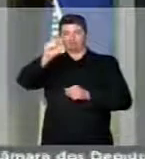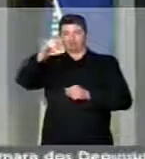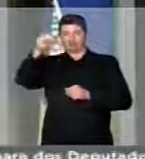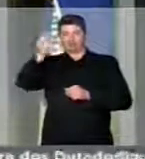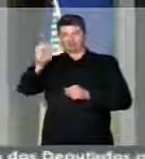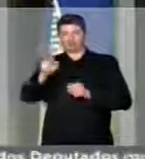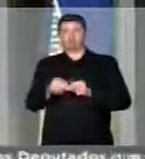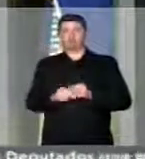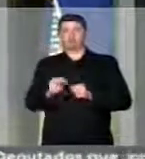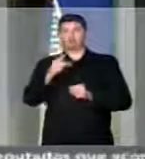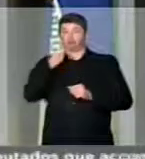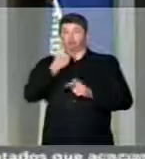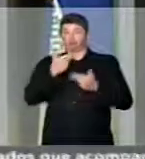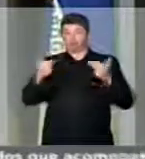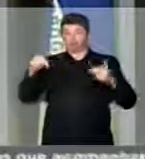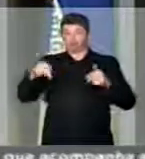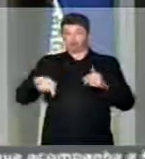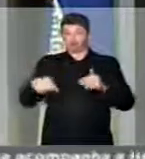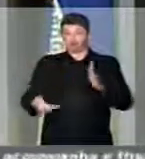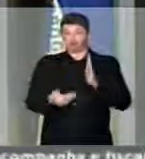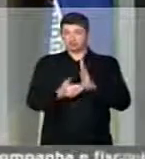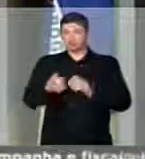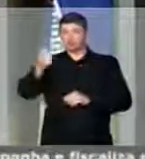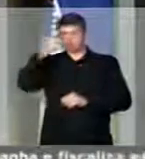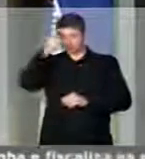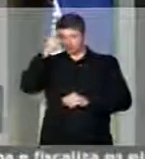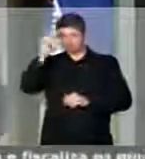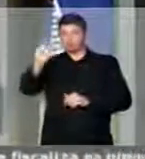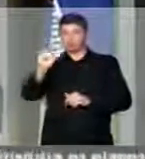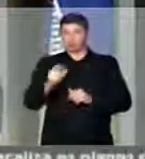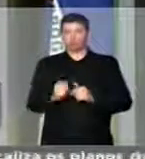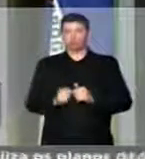disse algo que esse plenário tem que parar e refletir: